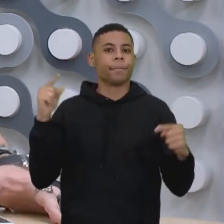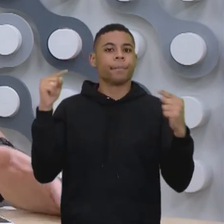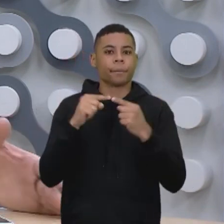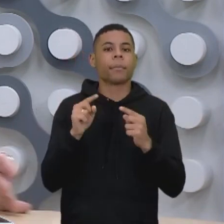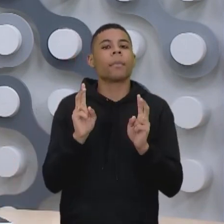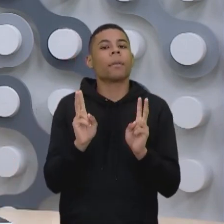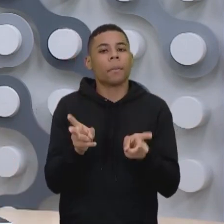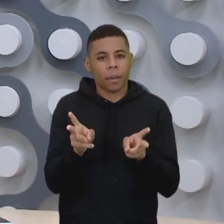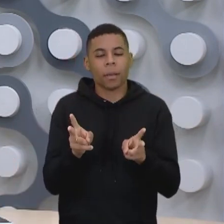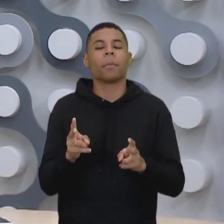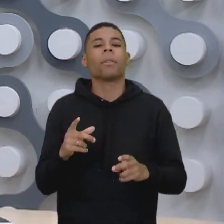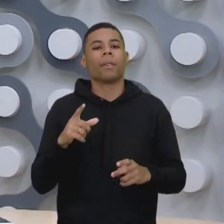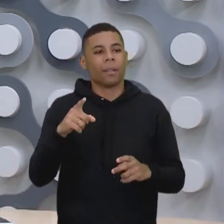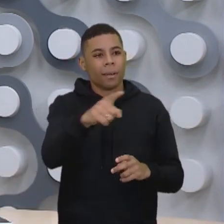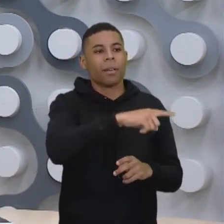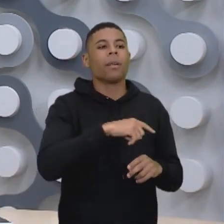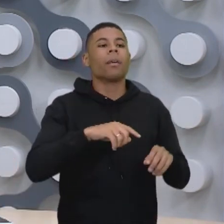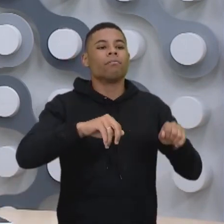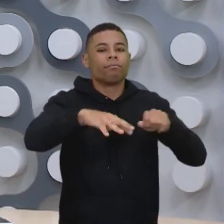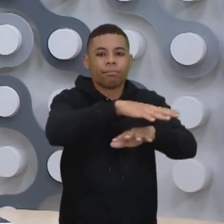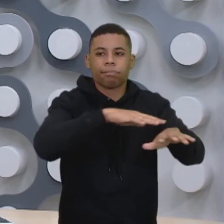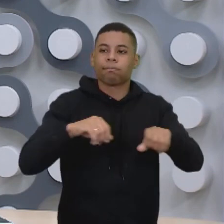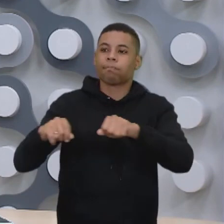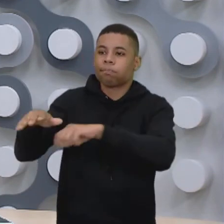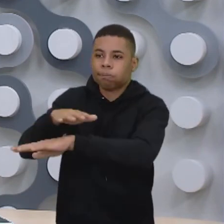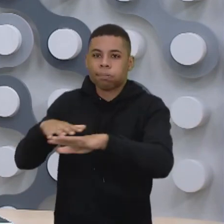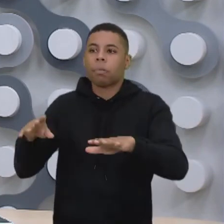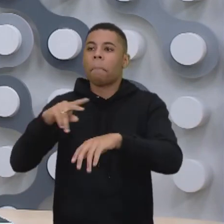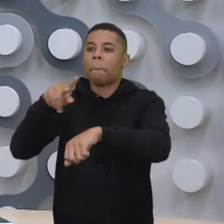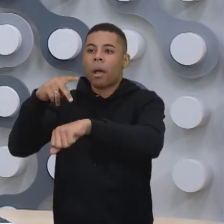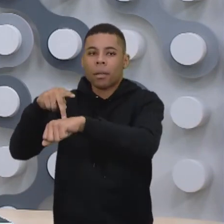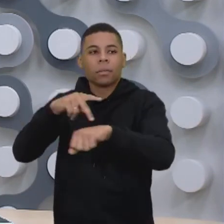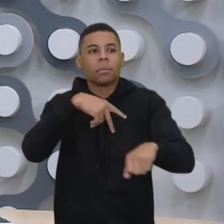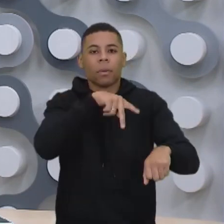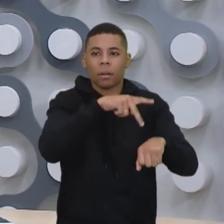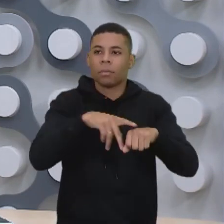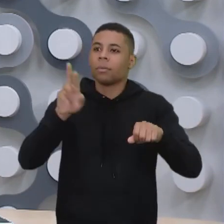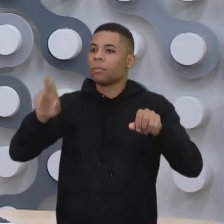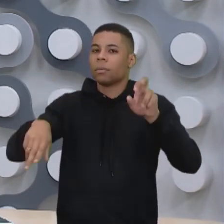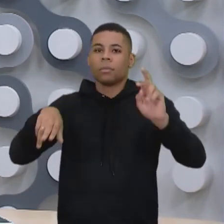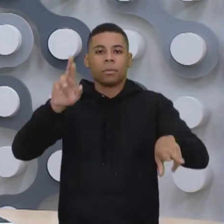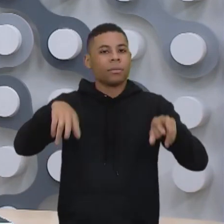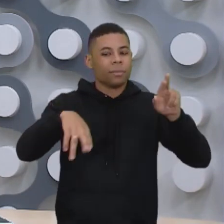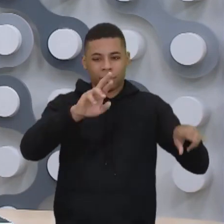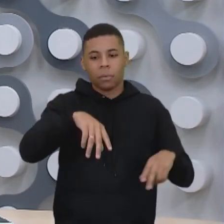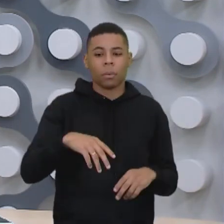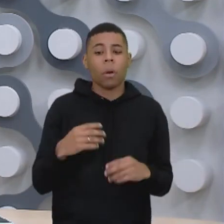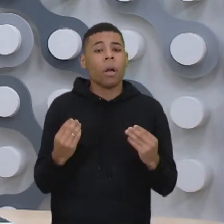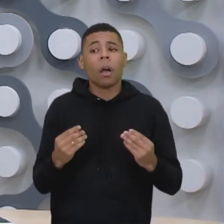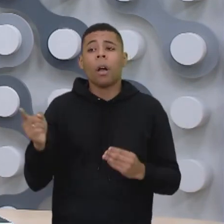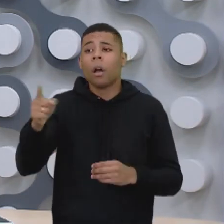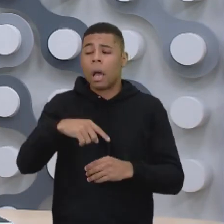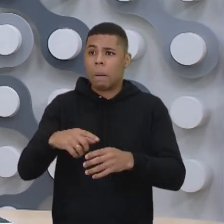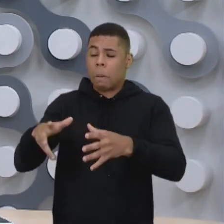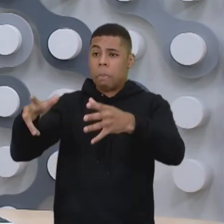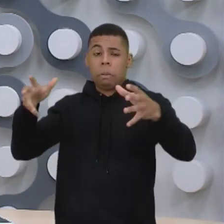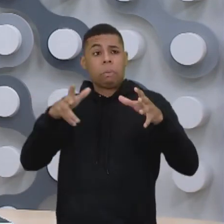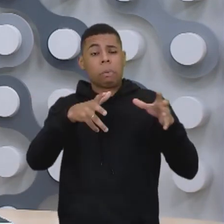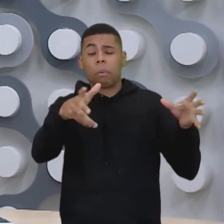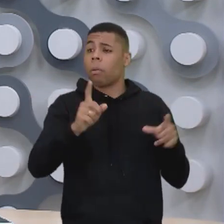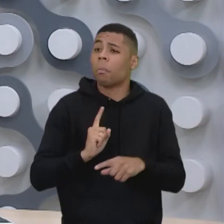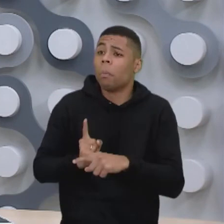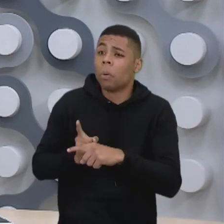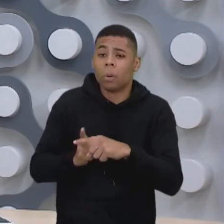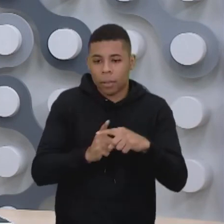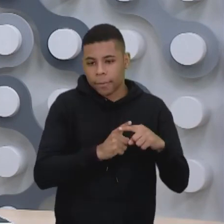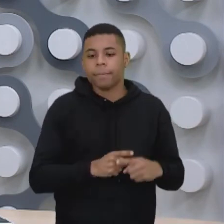ver com as questões socioeconômicas dos países, né, como é que se desenvolve, né, essa sociedade aí